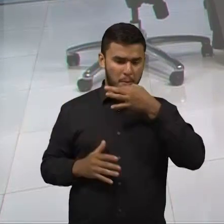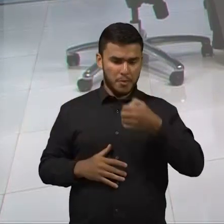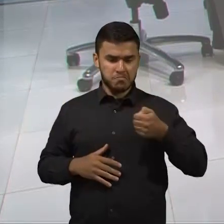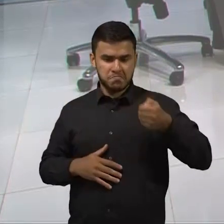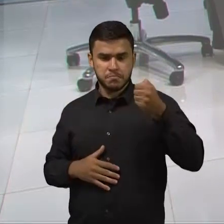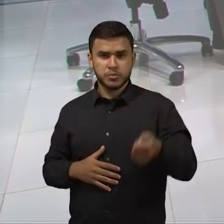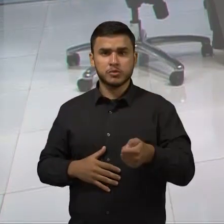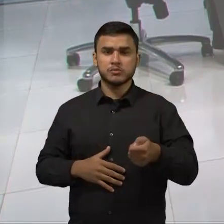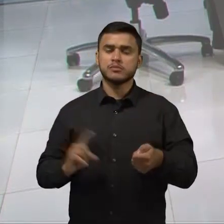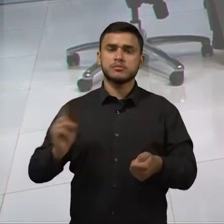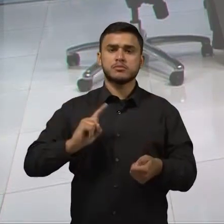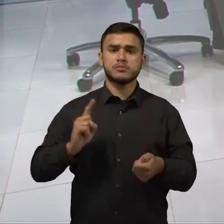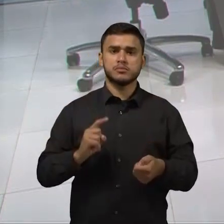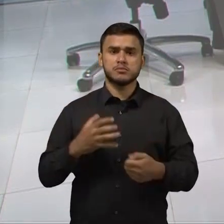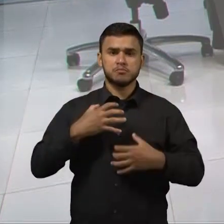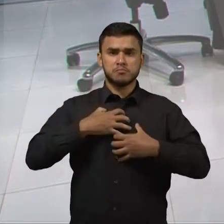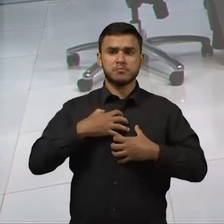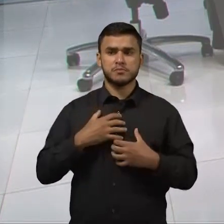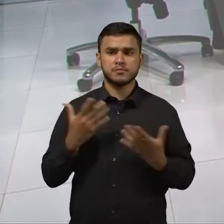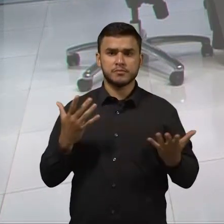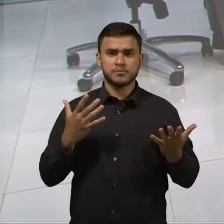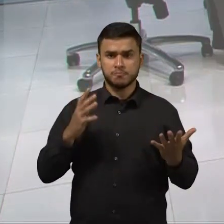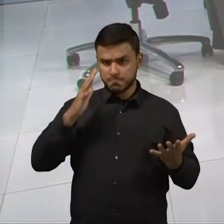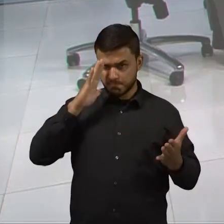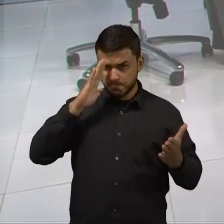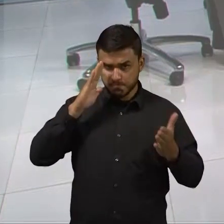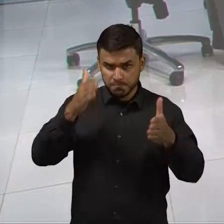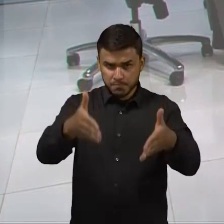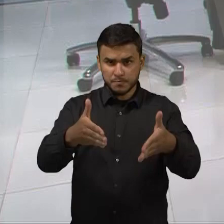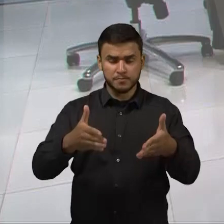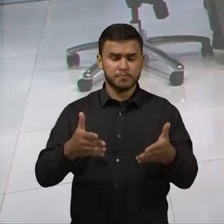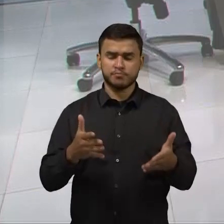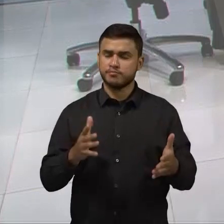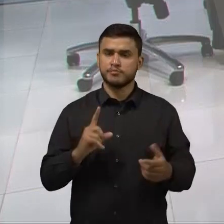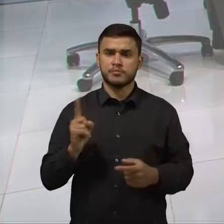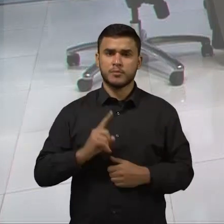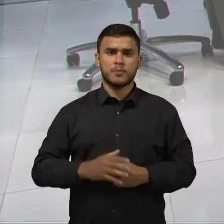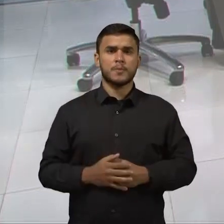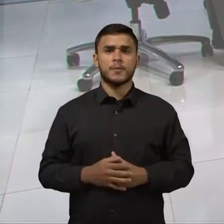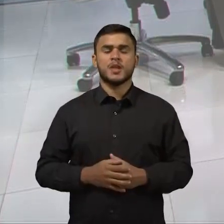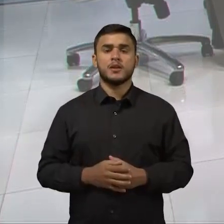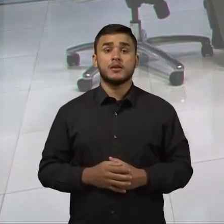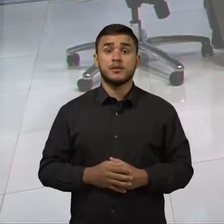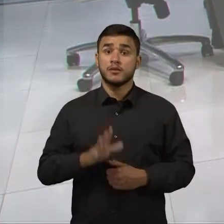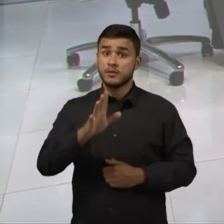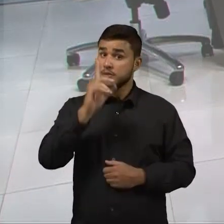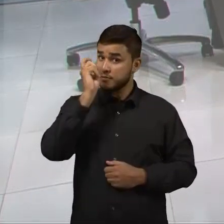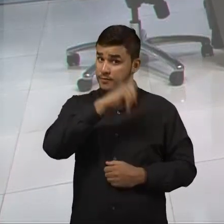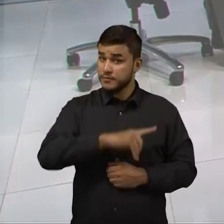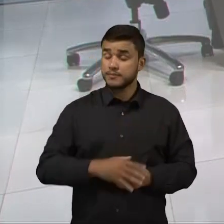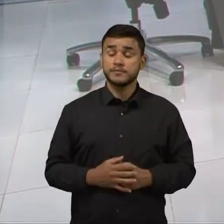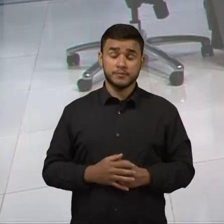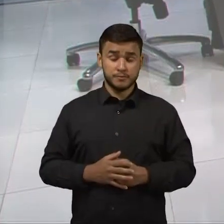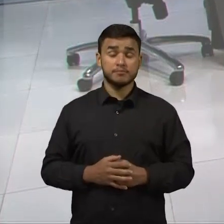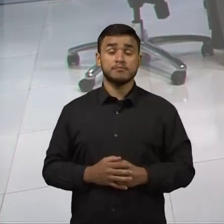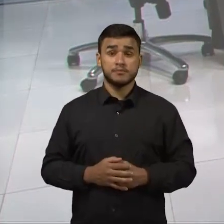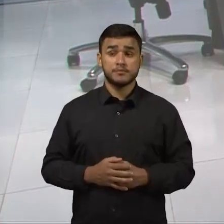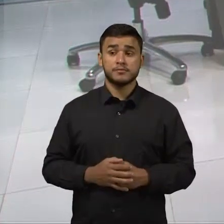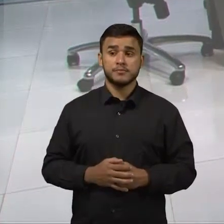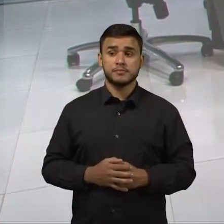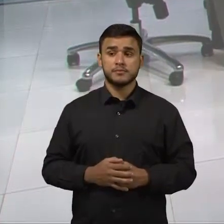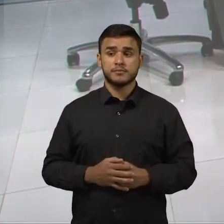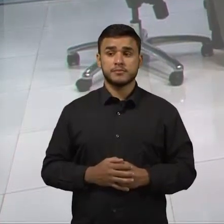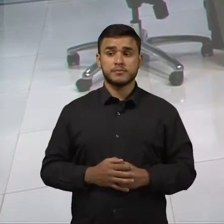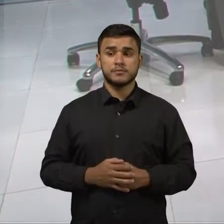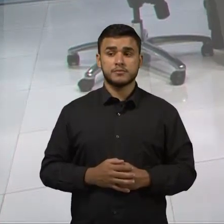impor o meu sentimento, a minha convicção perante um poder constituinte. Isso é complicado. Então,